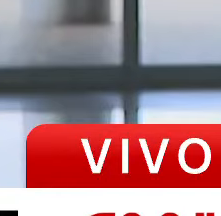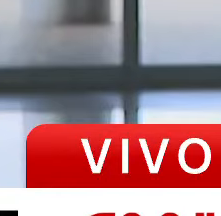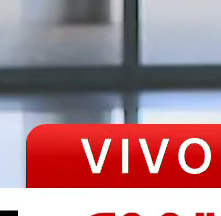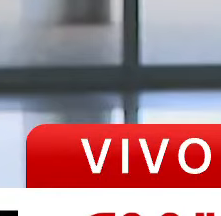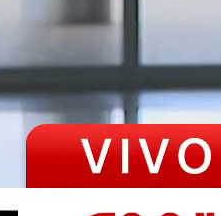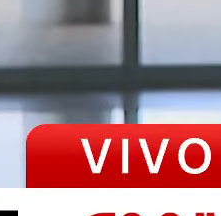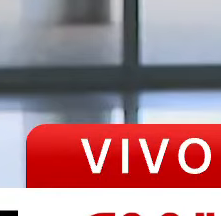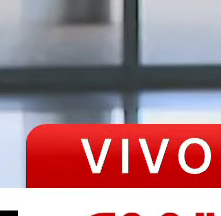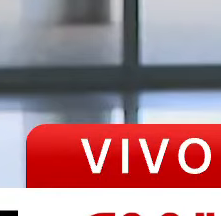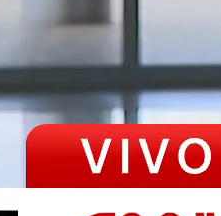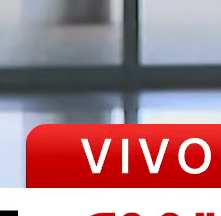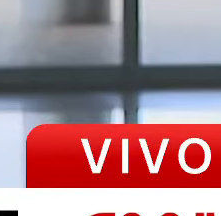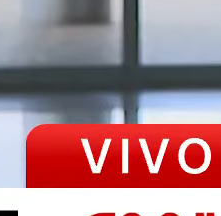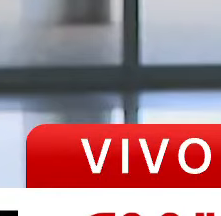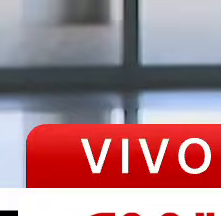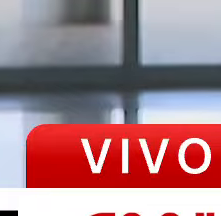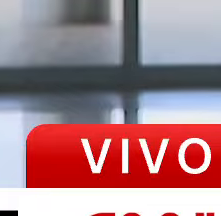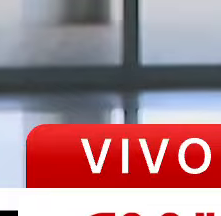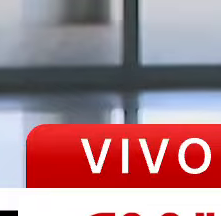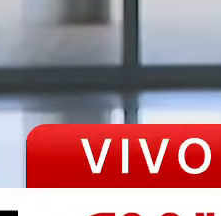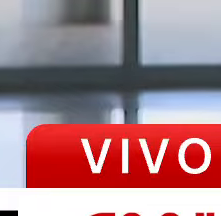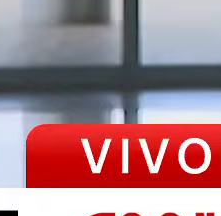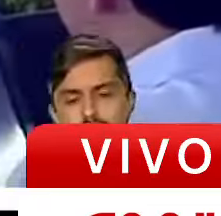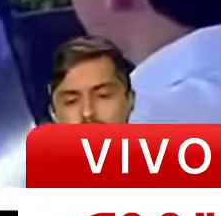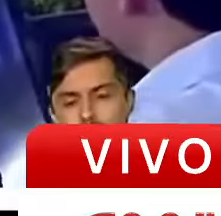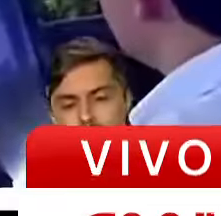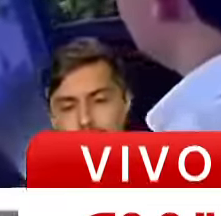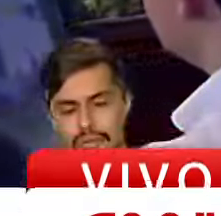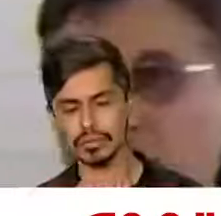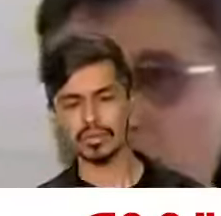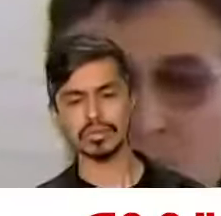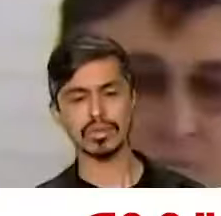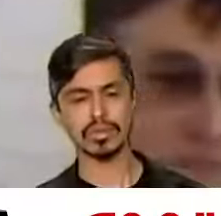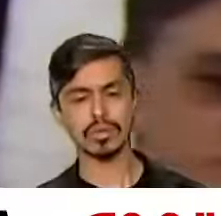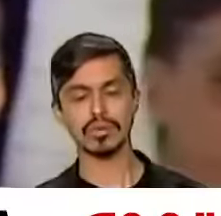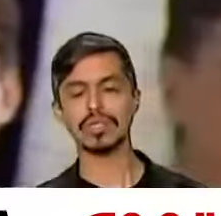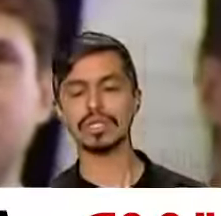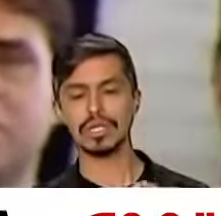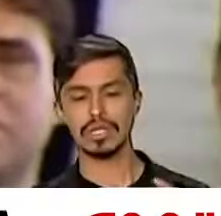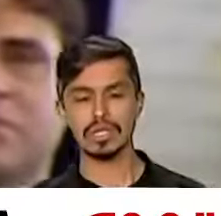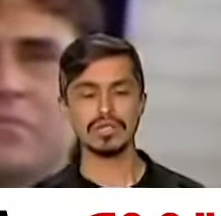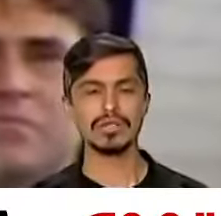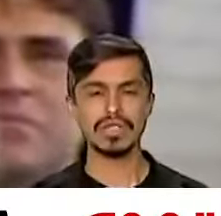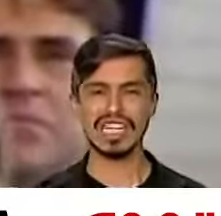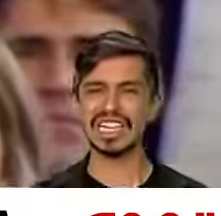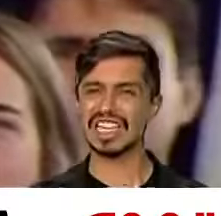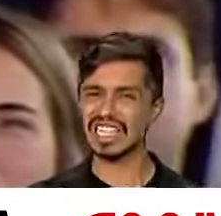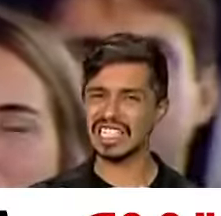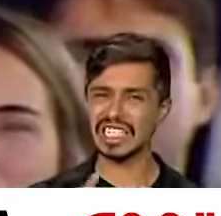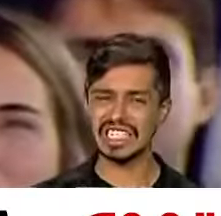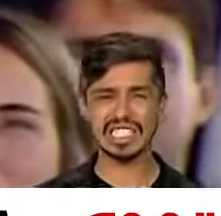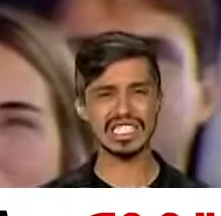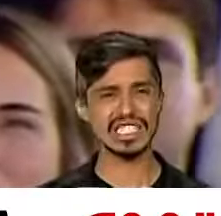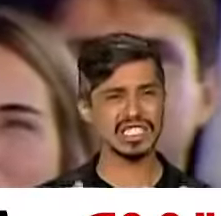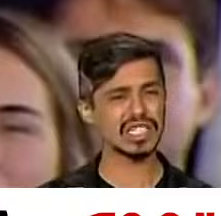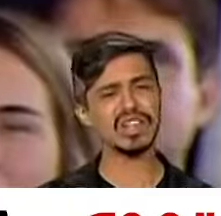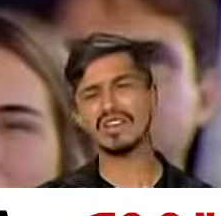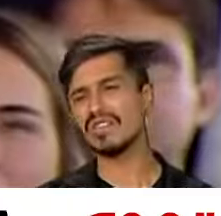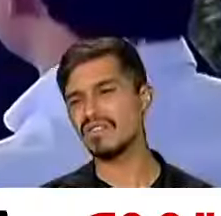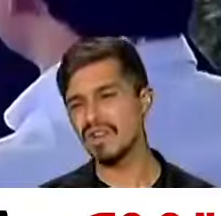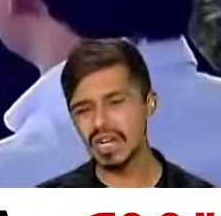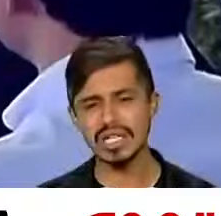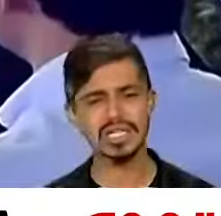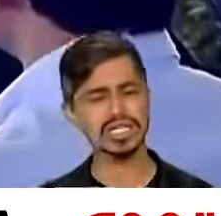da Transnordestina e a gente vai acompanhar agora. Fizemos mais de 33 reuniões para